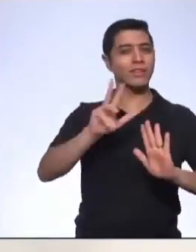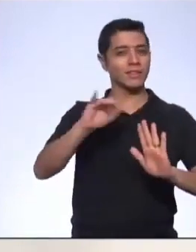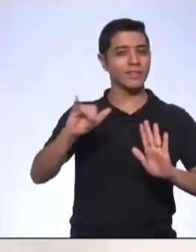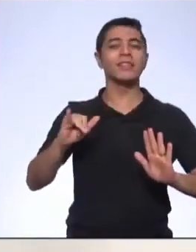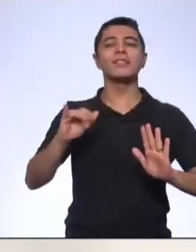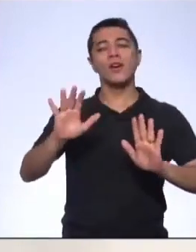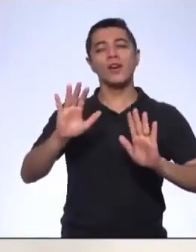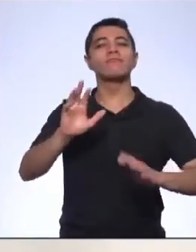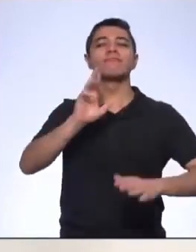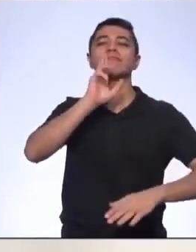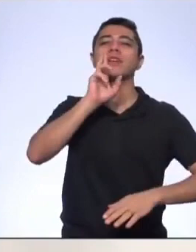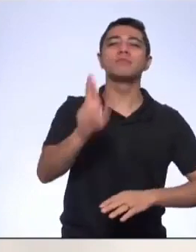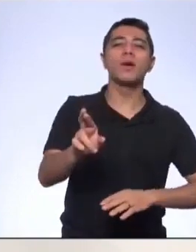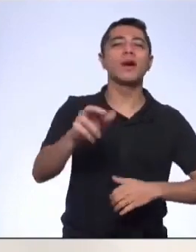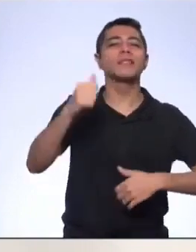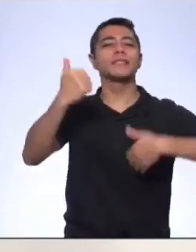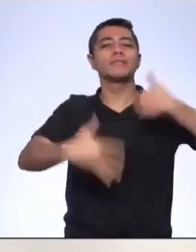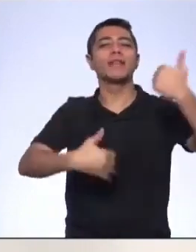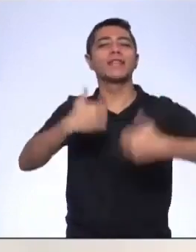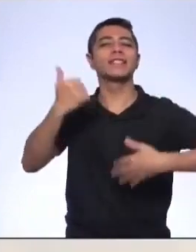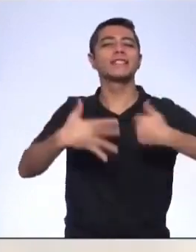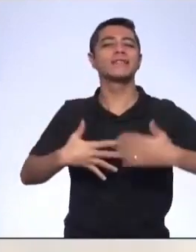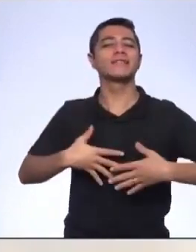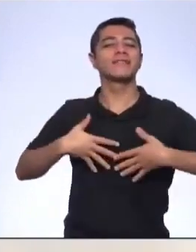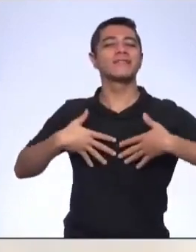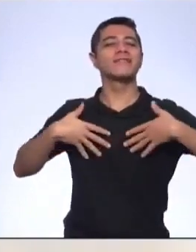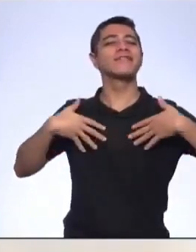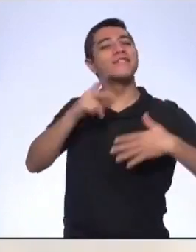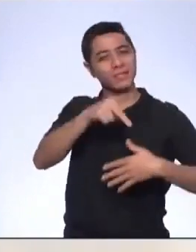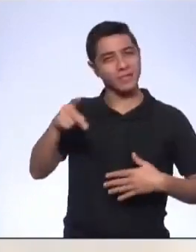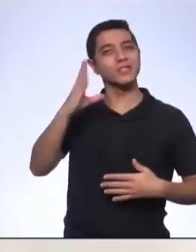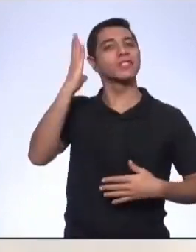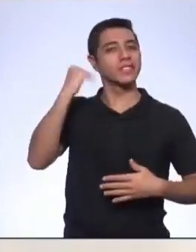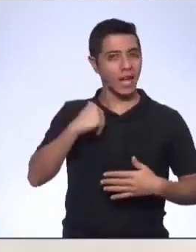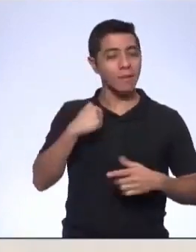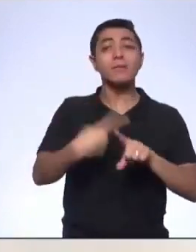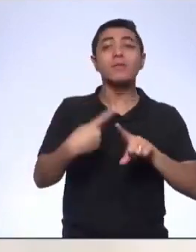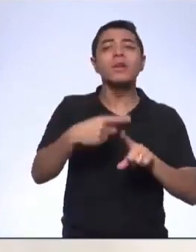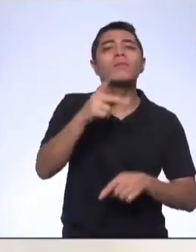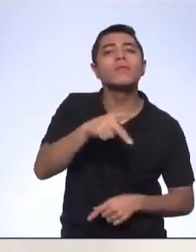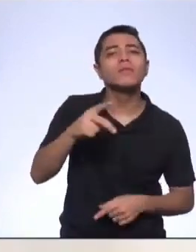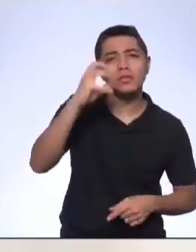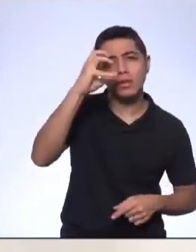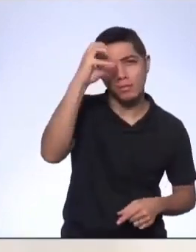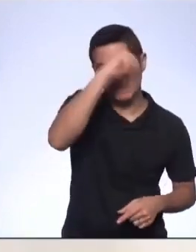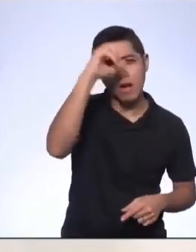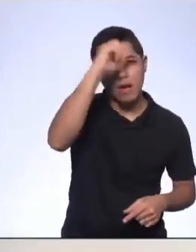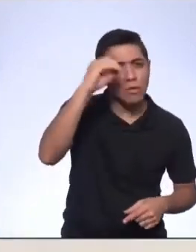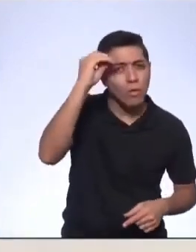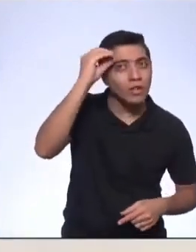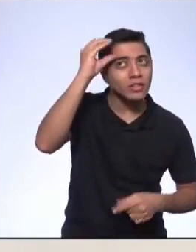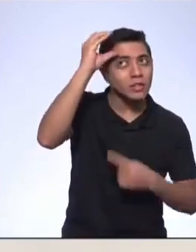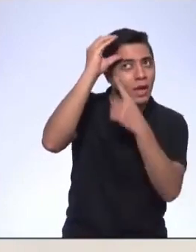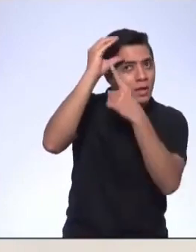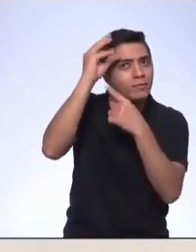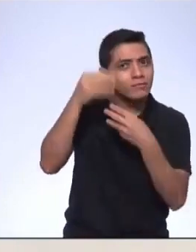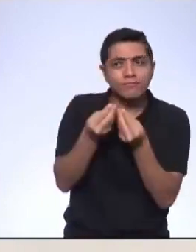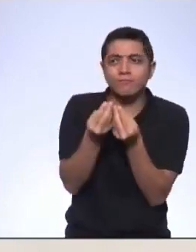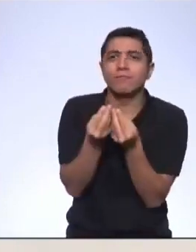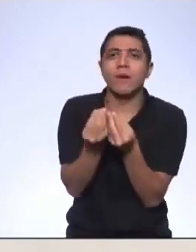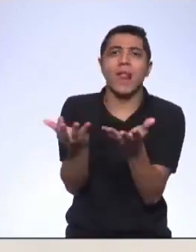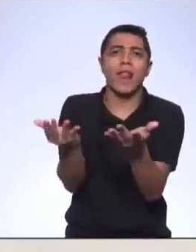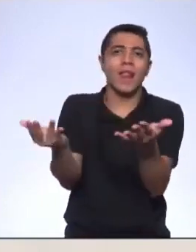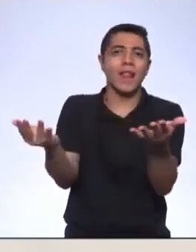para você. Porque a gente faz isso com o maior prazer, né? A gente compartilhar conhecimento é a coisa mais sensacional do mundo. E às vezes o